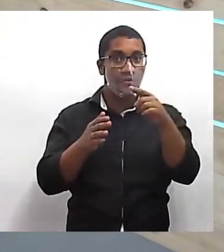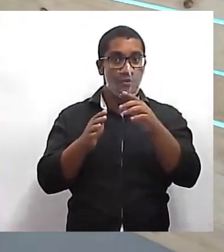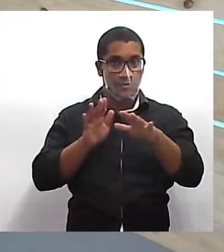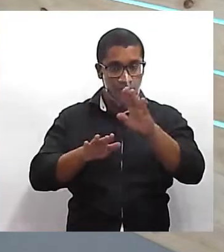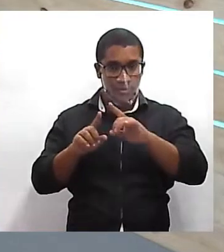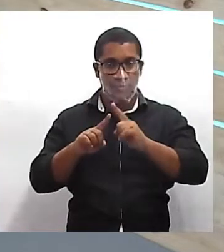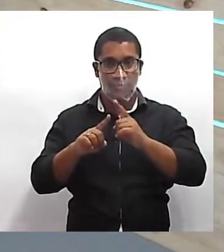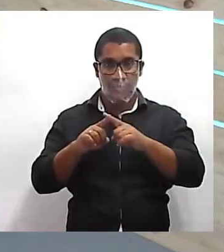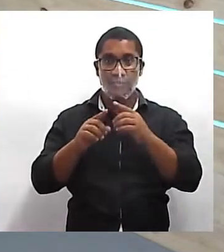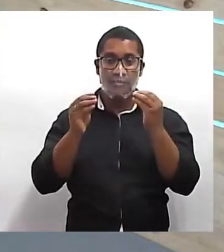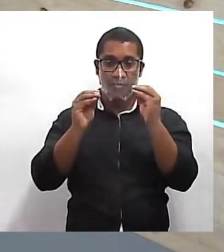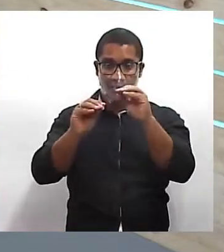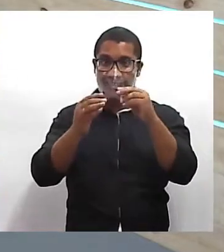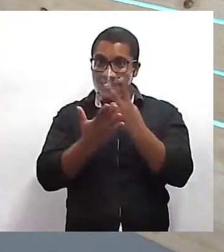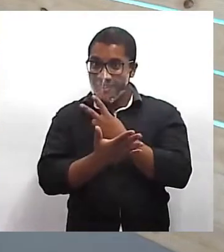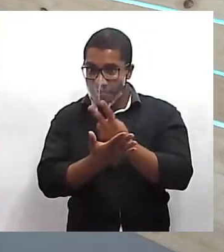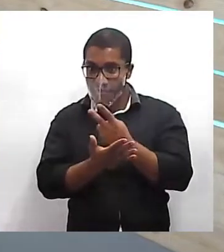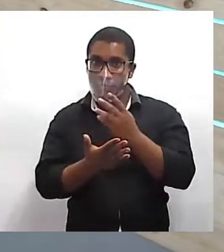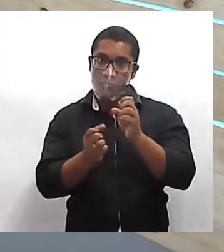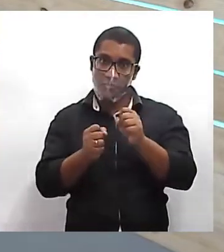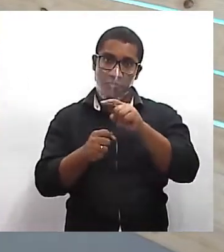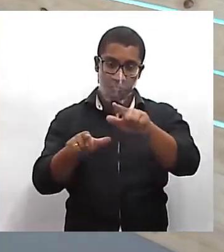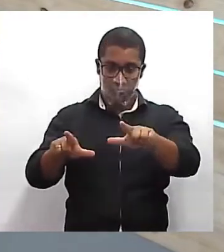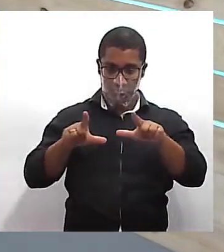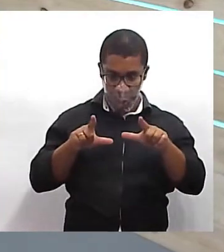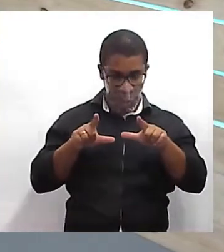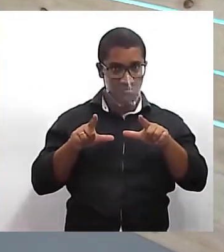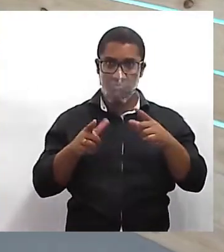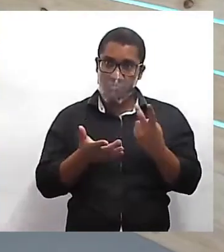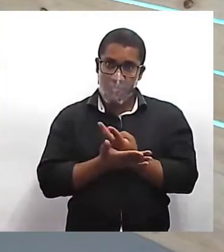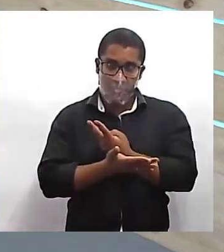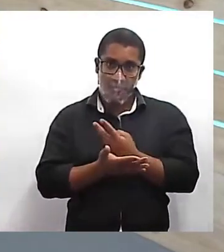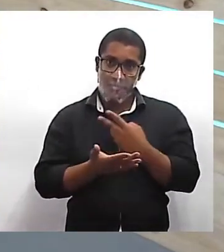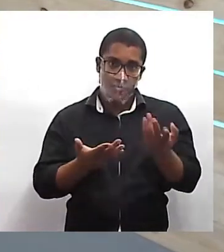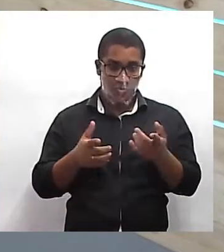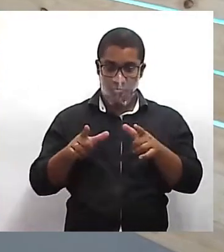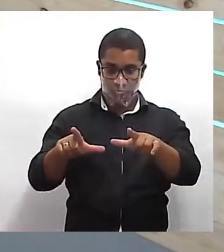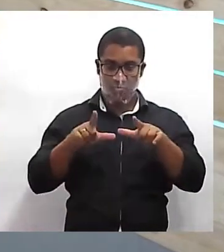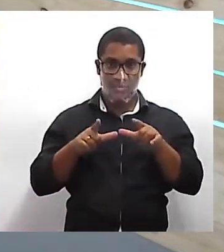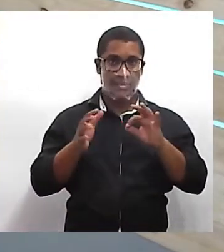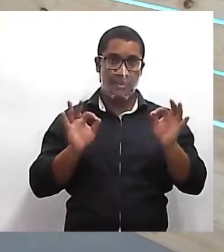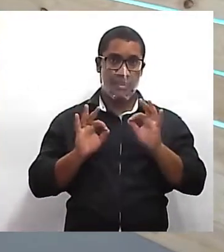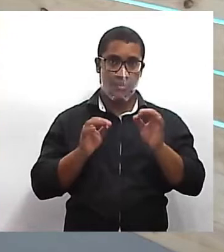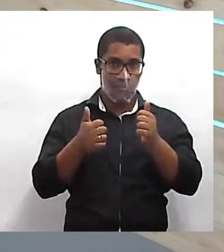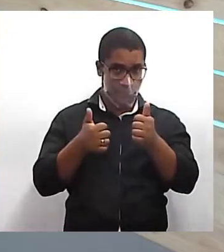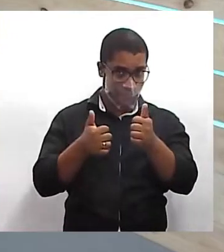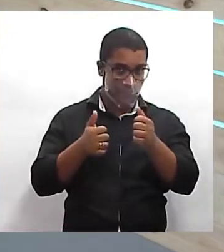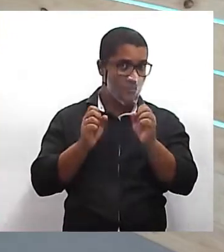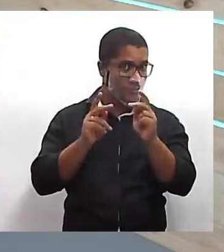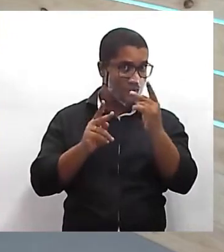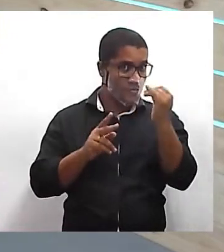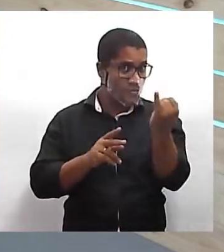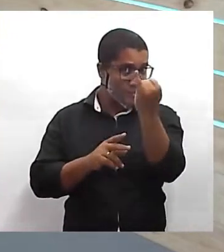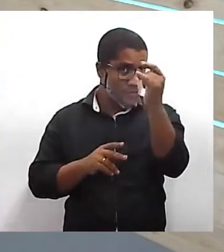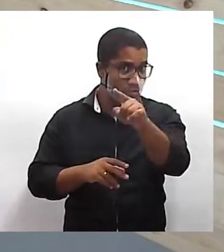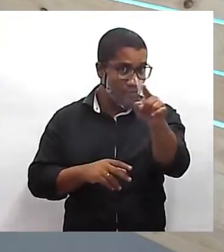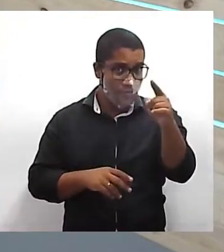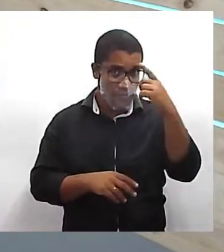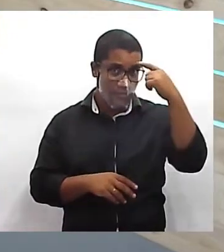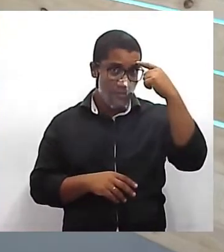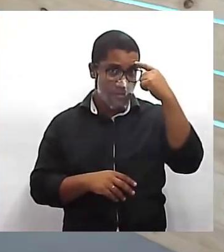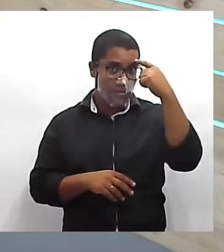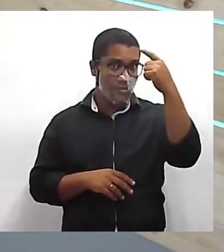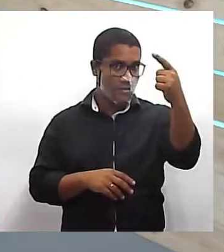ou incompleta poderá inviabilizar a emissão do certificado. Ok, gente? É muito importante que vocês tenham